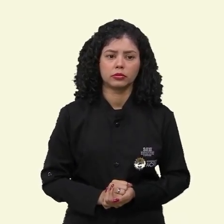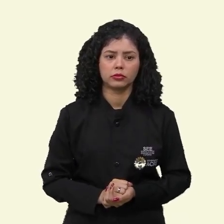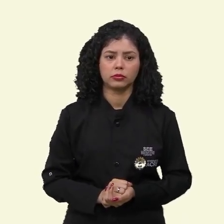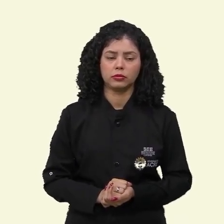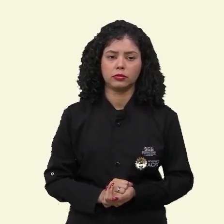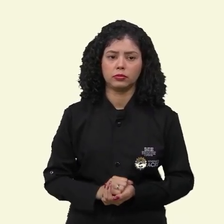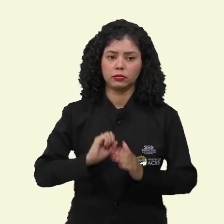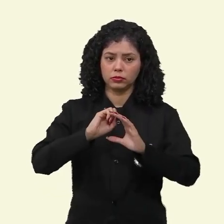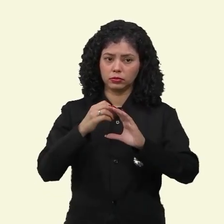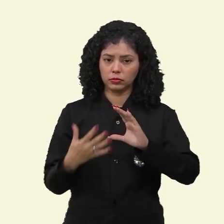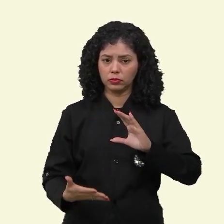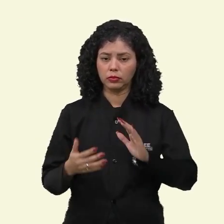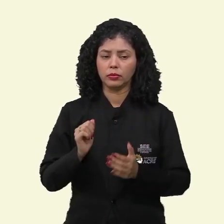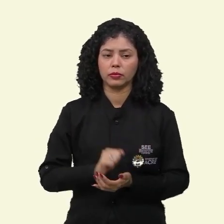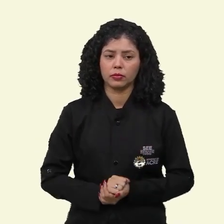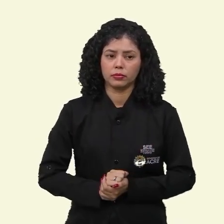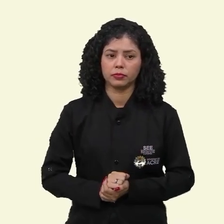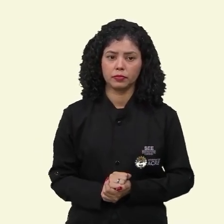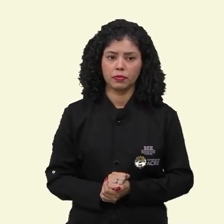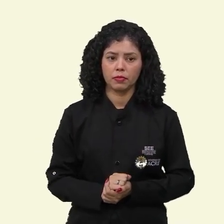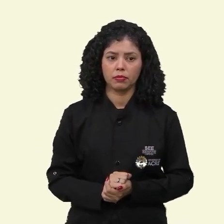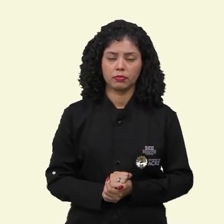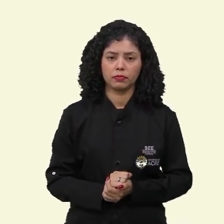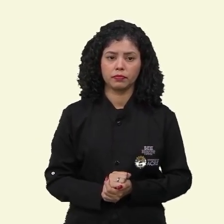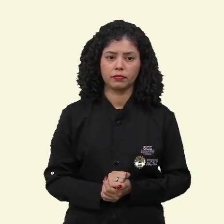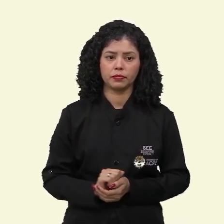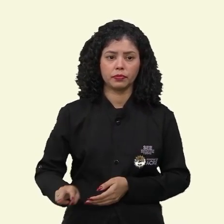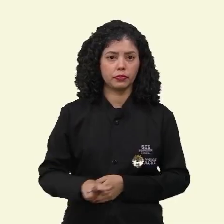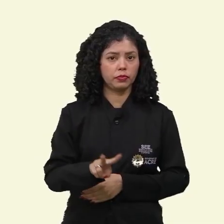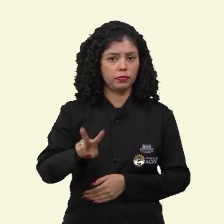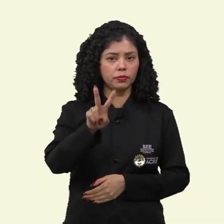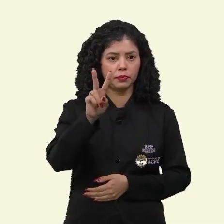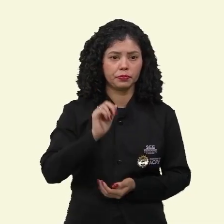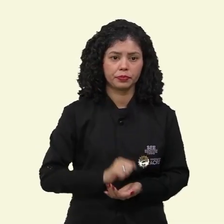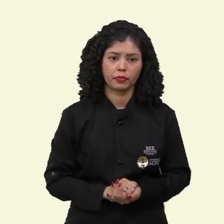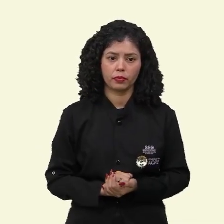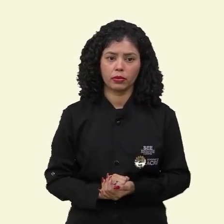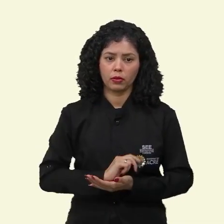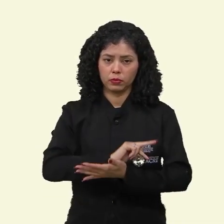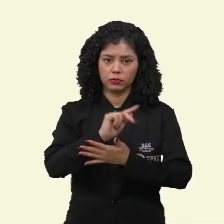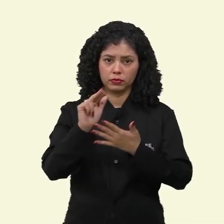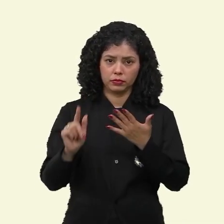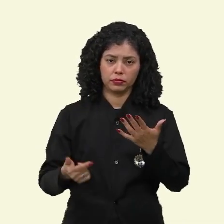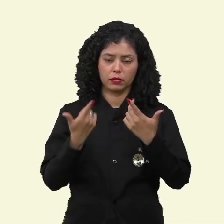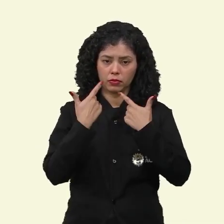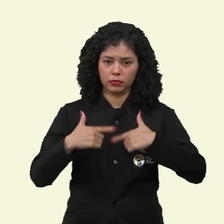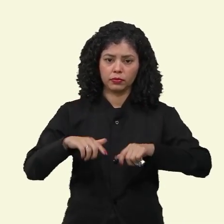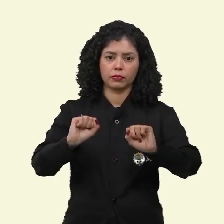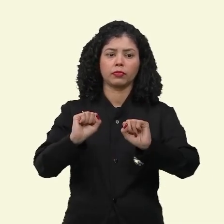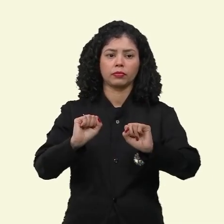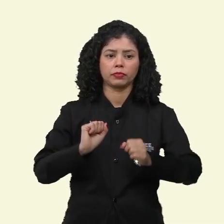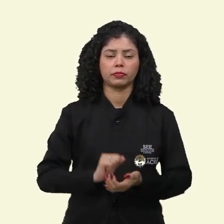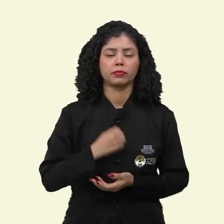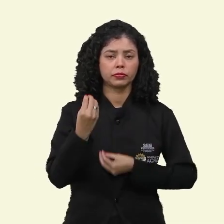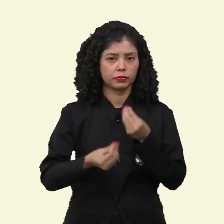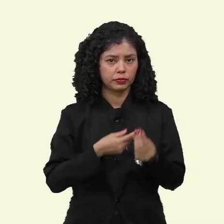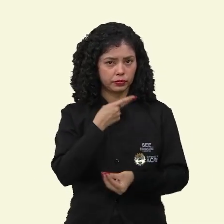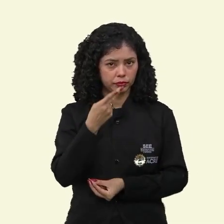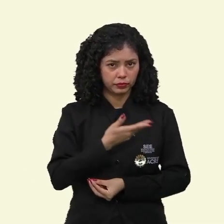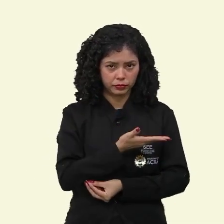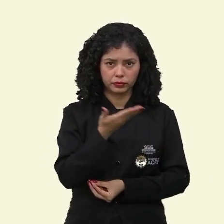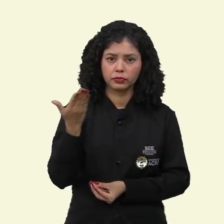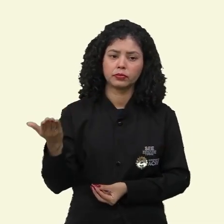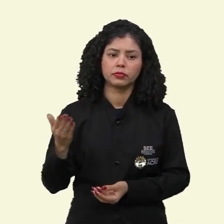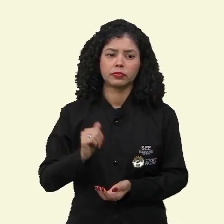suas características. Ela vai ter essa valorização da variação linguística, como eu falei para